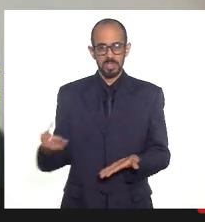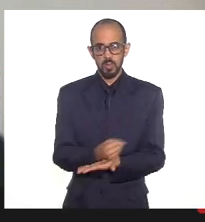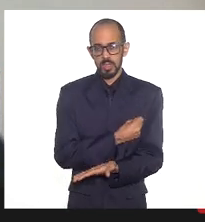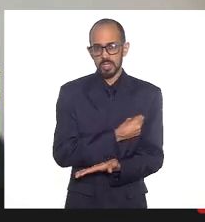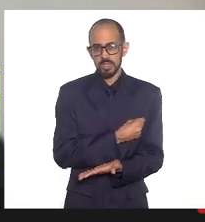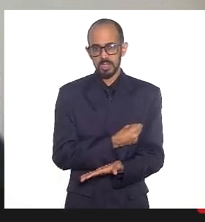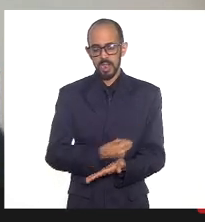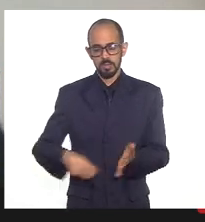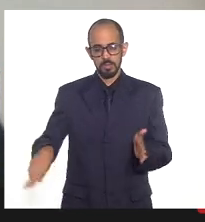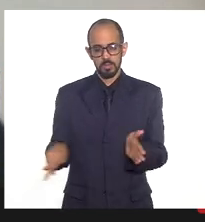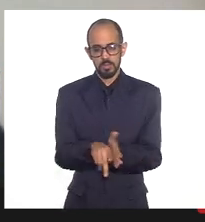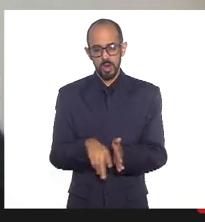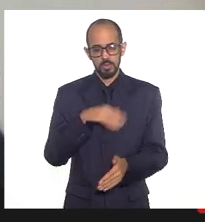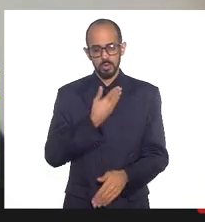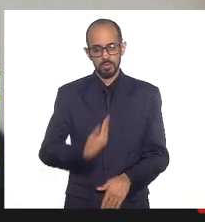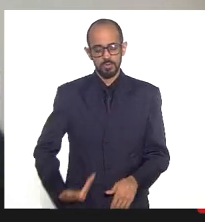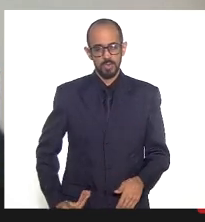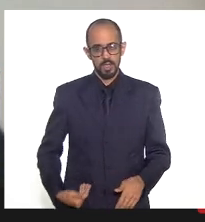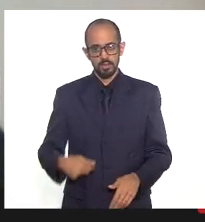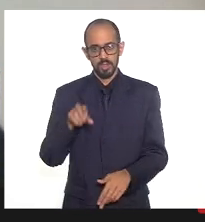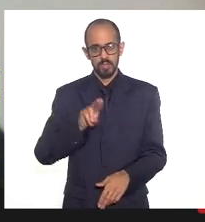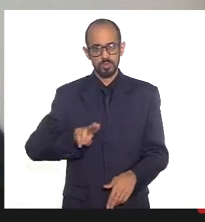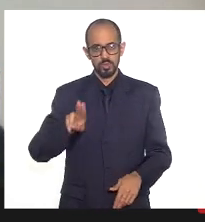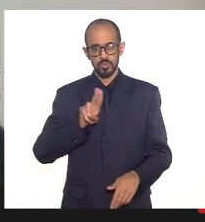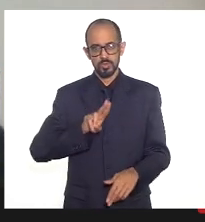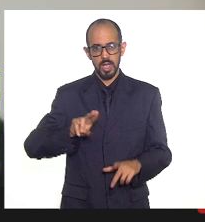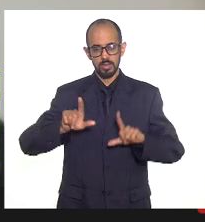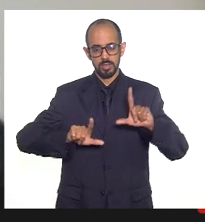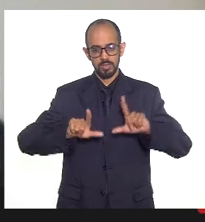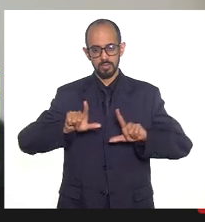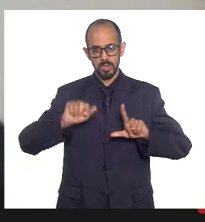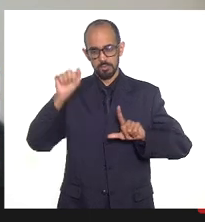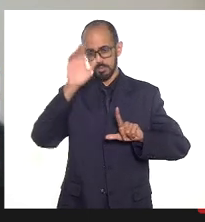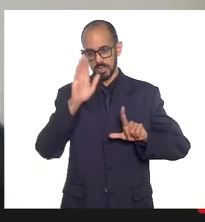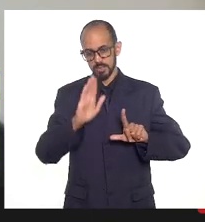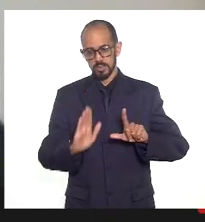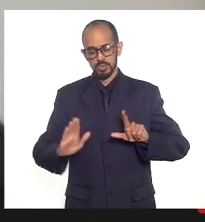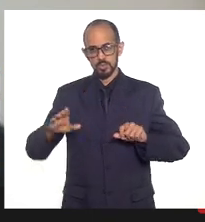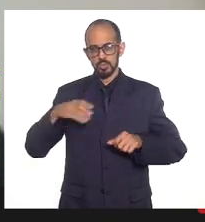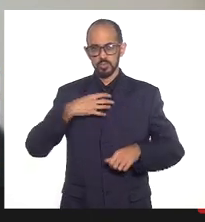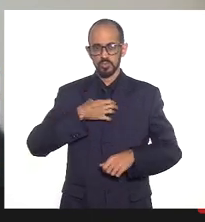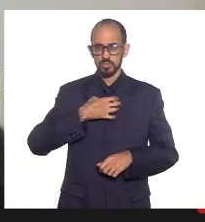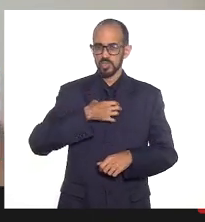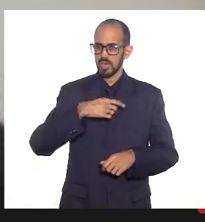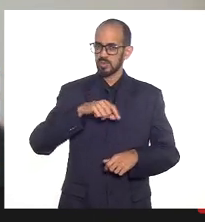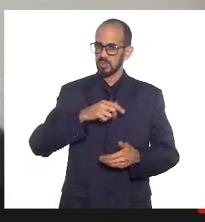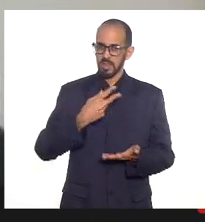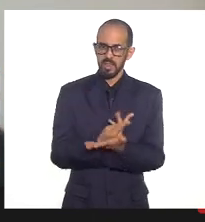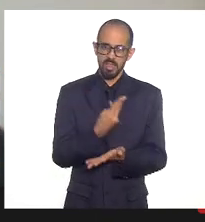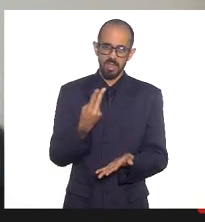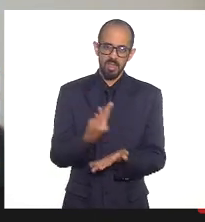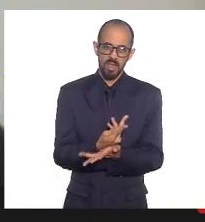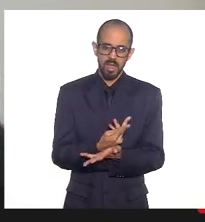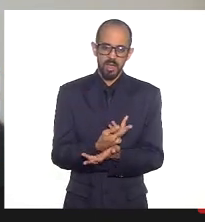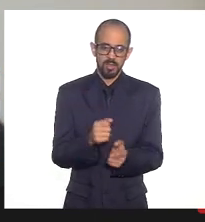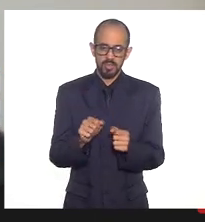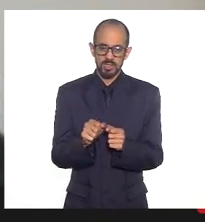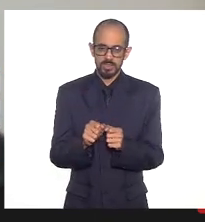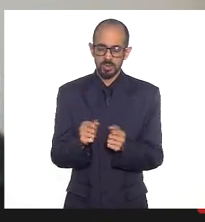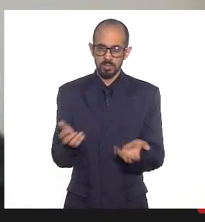pelo governo, tem sido usado, a TV Brasil principalmente, de uma forma completamente desvirtuada, fazendo muita promoção